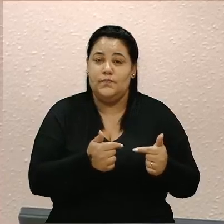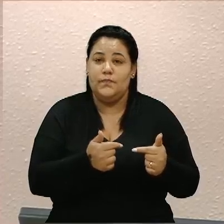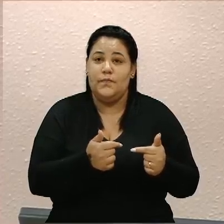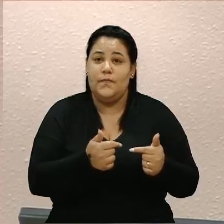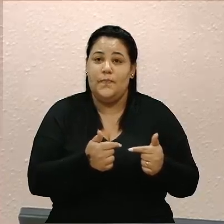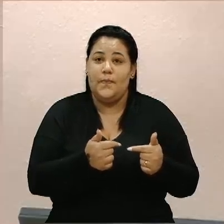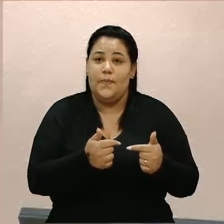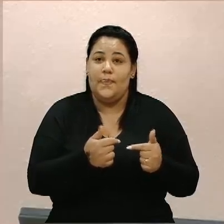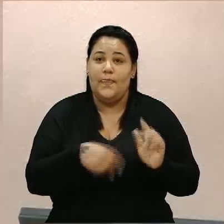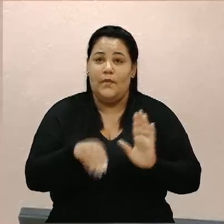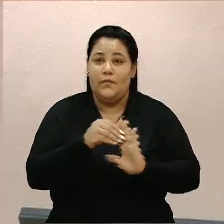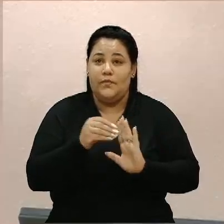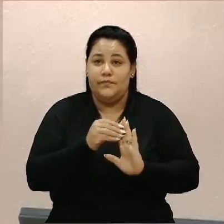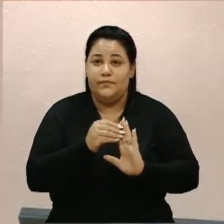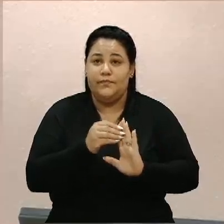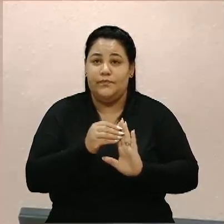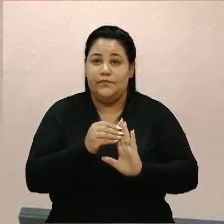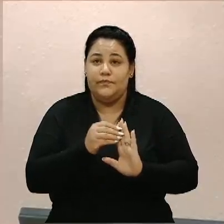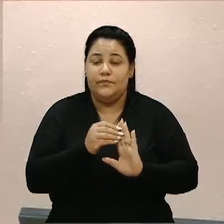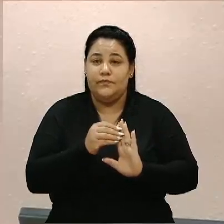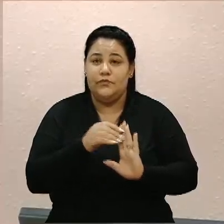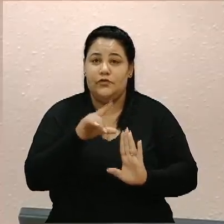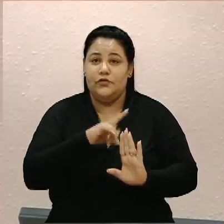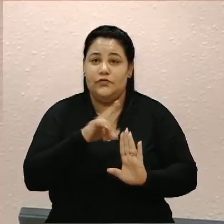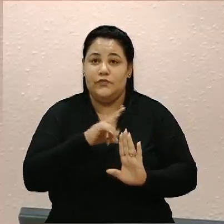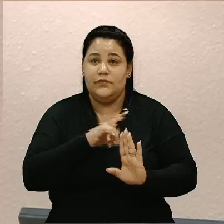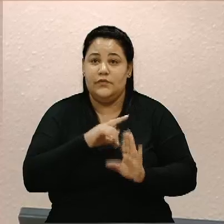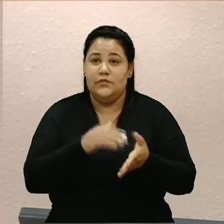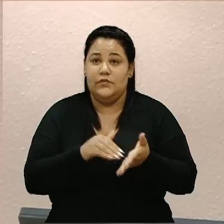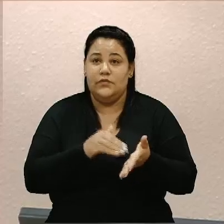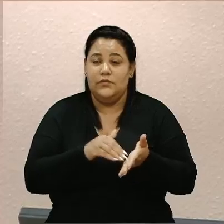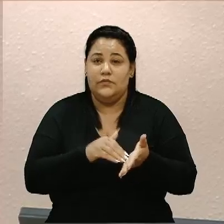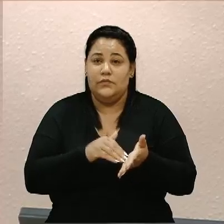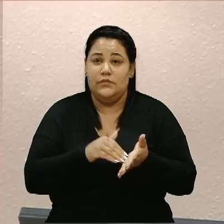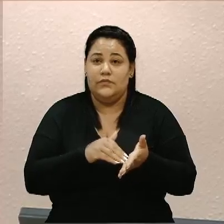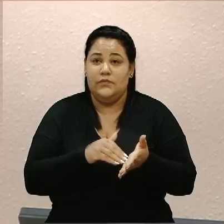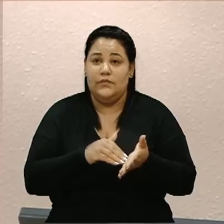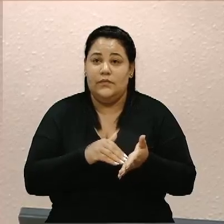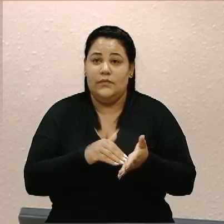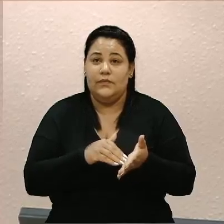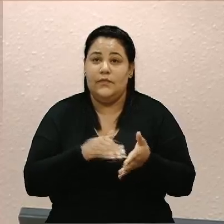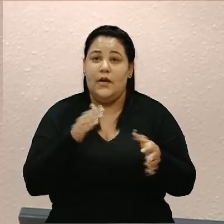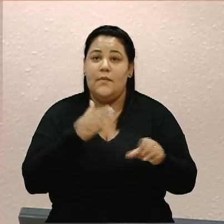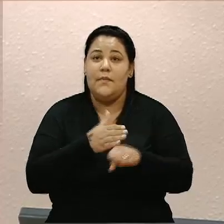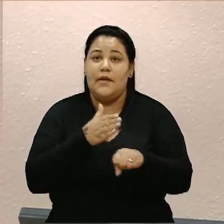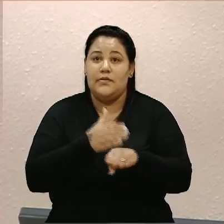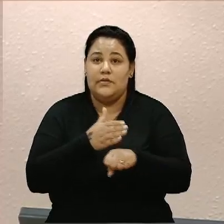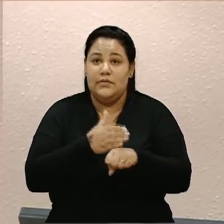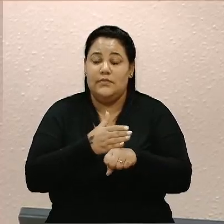que tiver um retorno do Dornelles, vou também repassar aos colegas para que estejam participando,